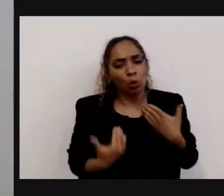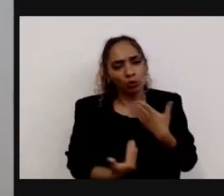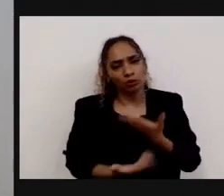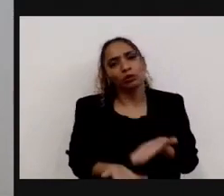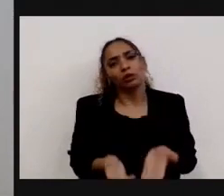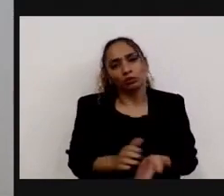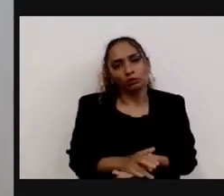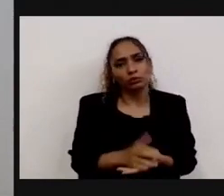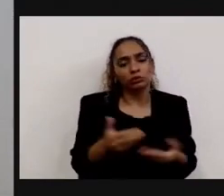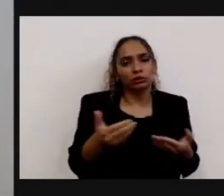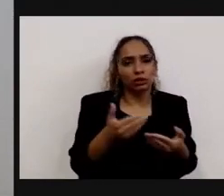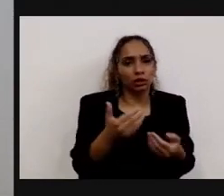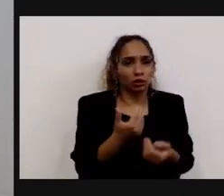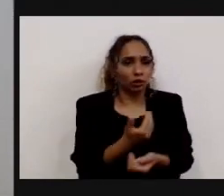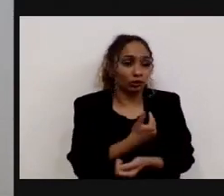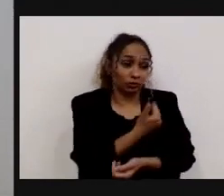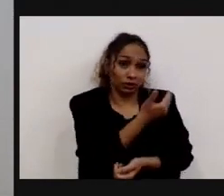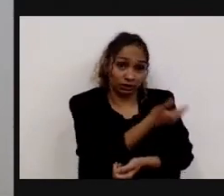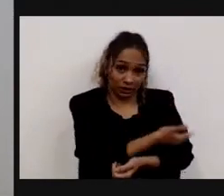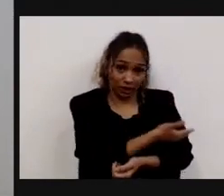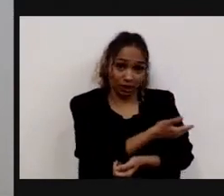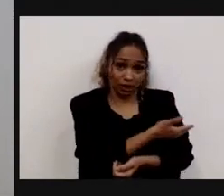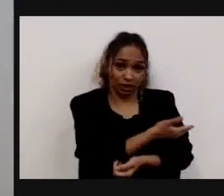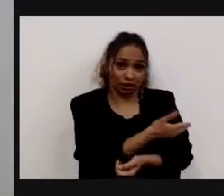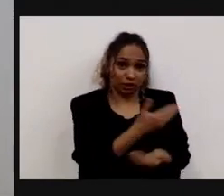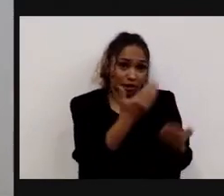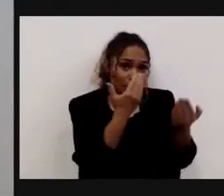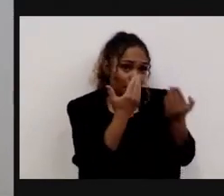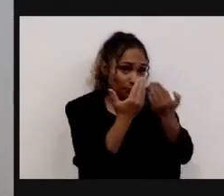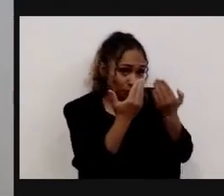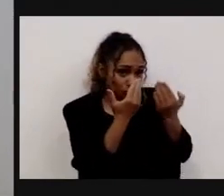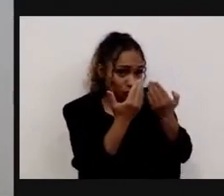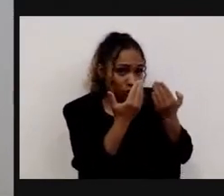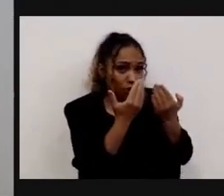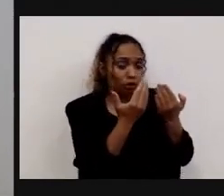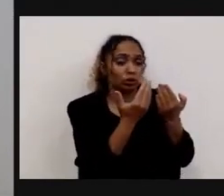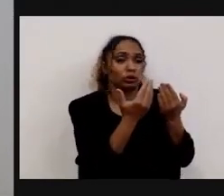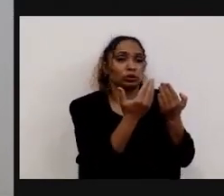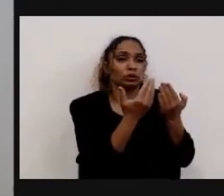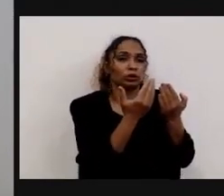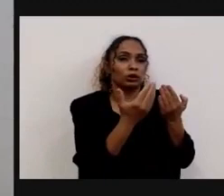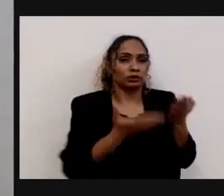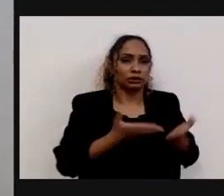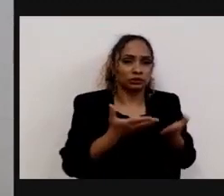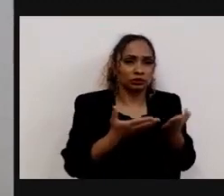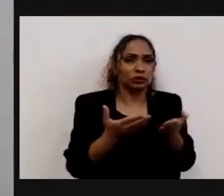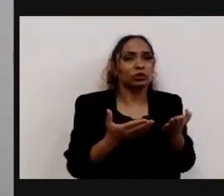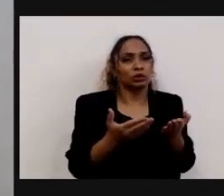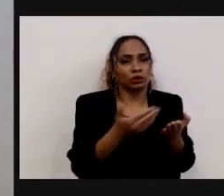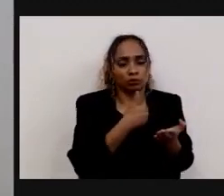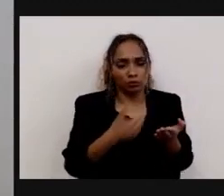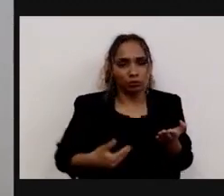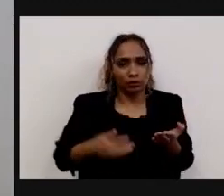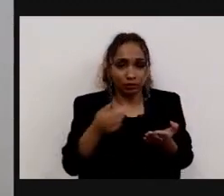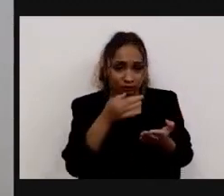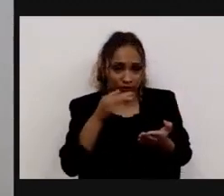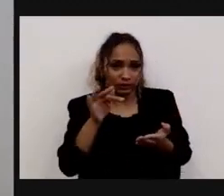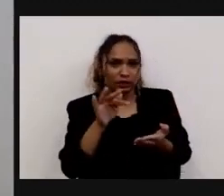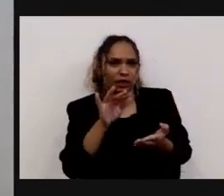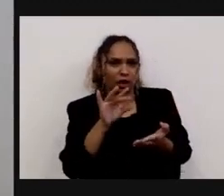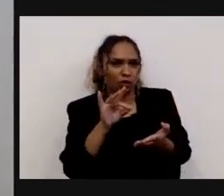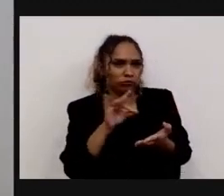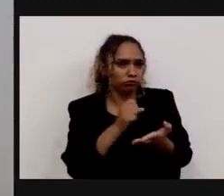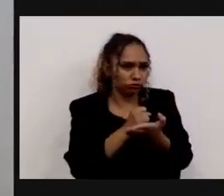e a Luana Faria que a minha esquerda né psicóloga servidora pública federal efetiva e tem aqui